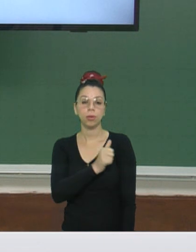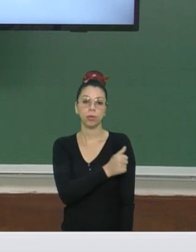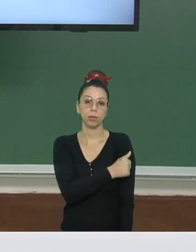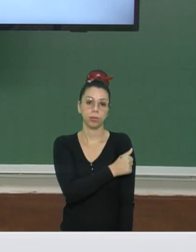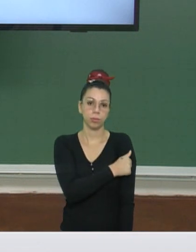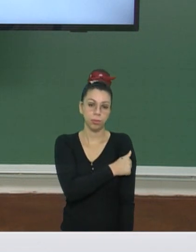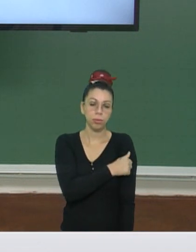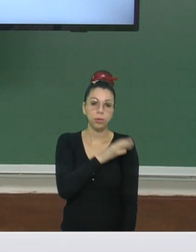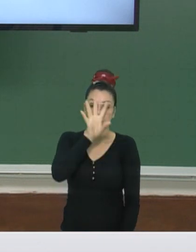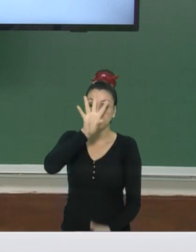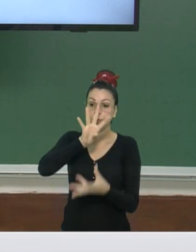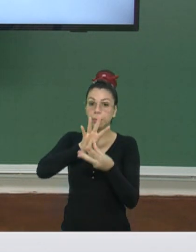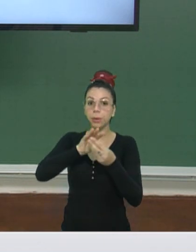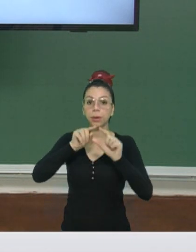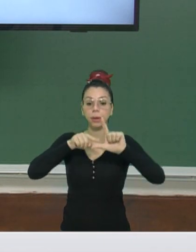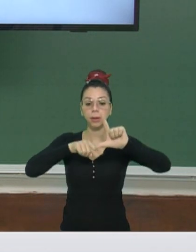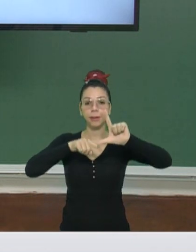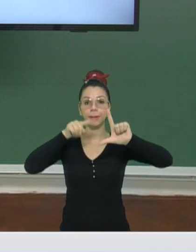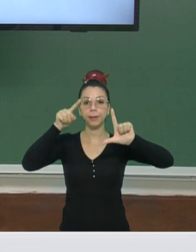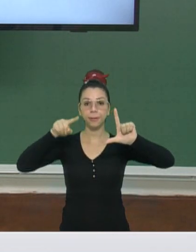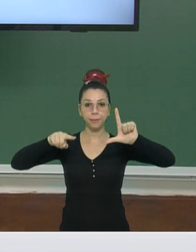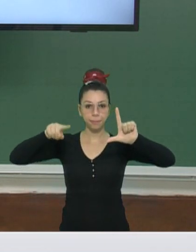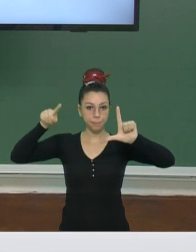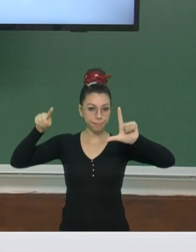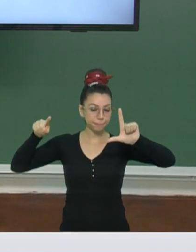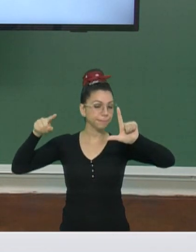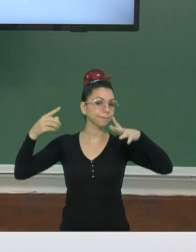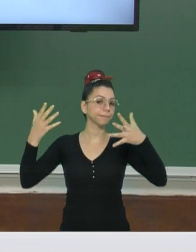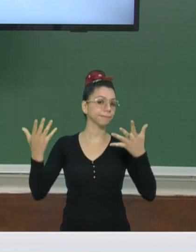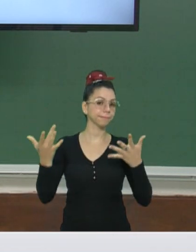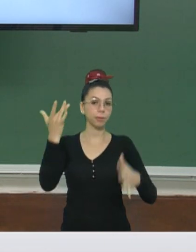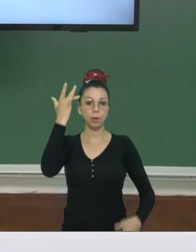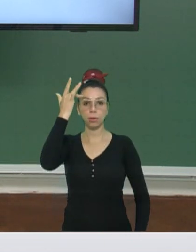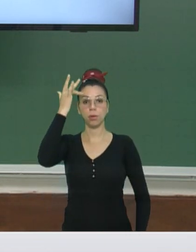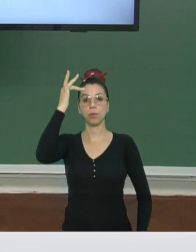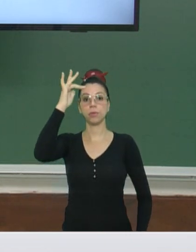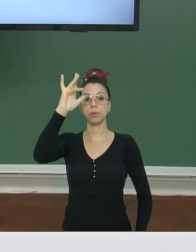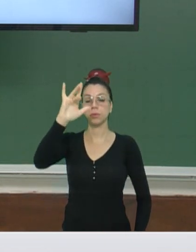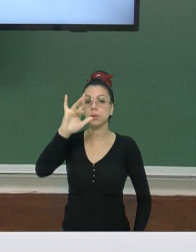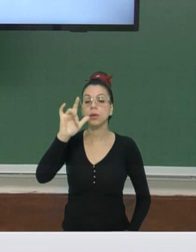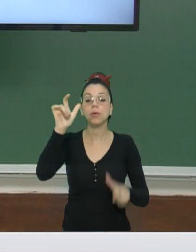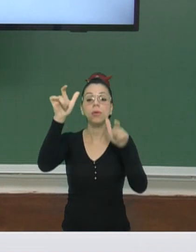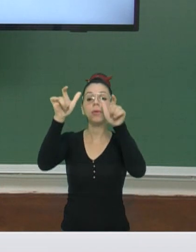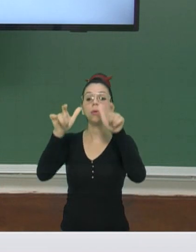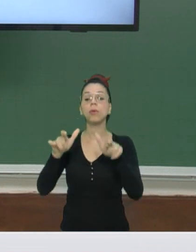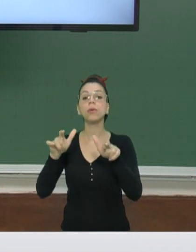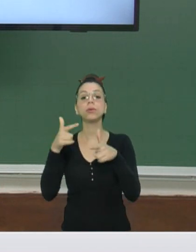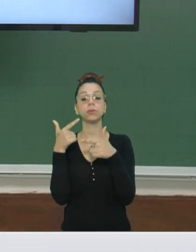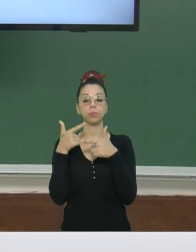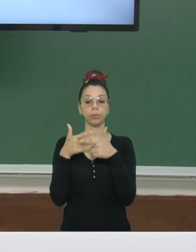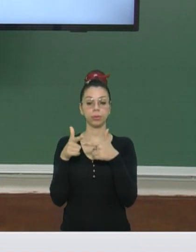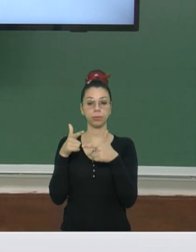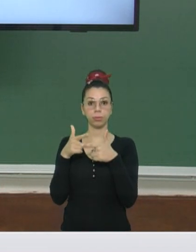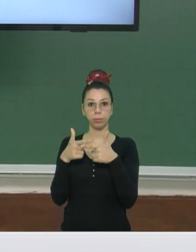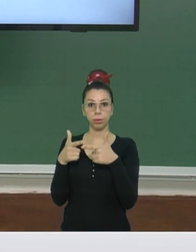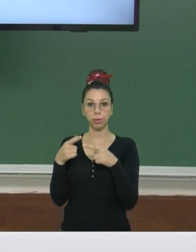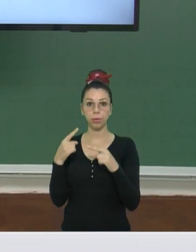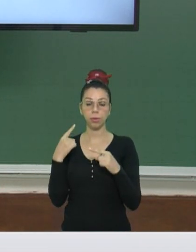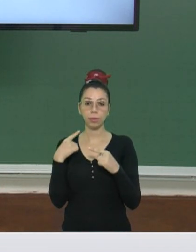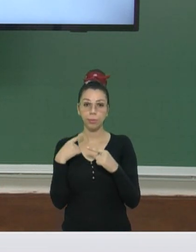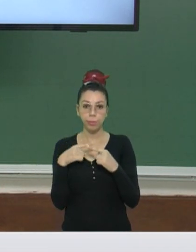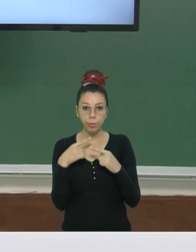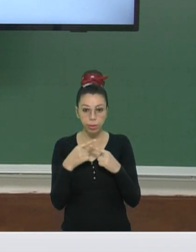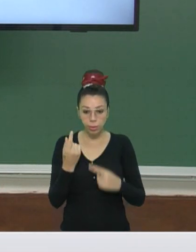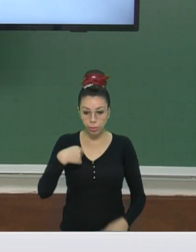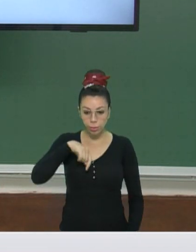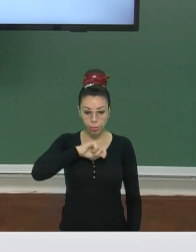interpretar gráficos. Eu não sei onde que está o grande problema. Se nós, professores, temos dado pouco gráfico